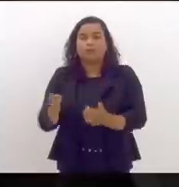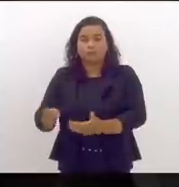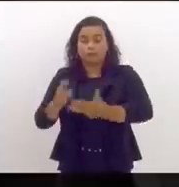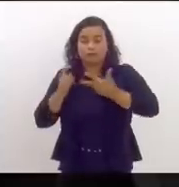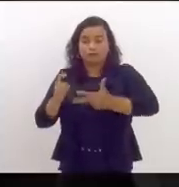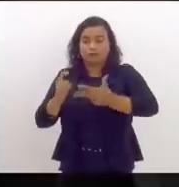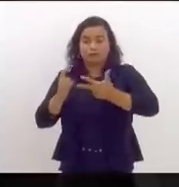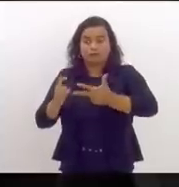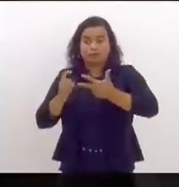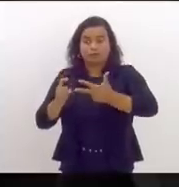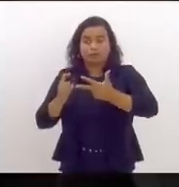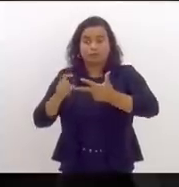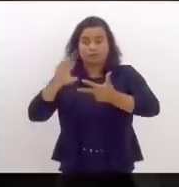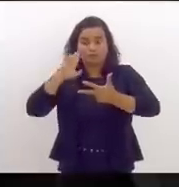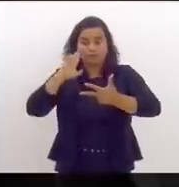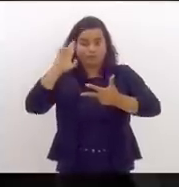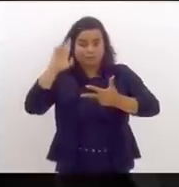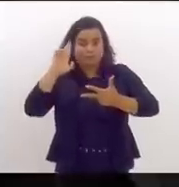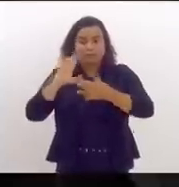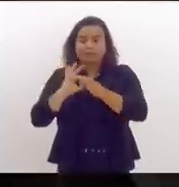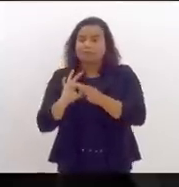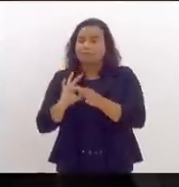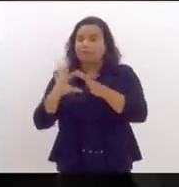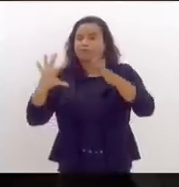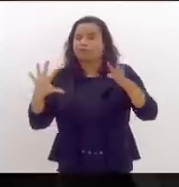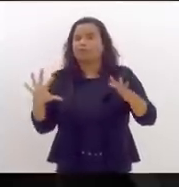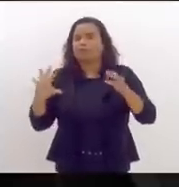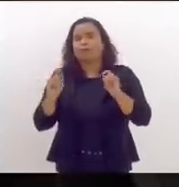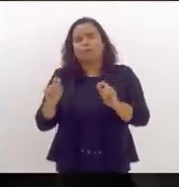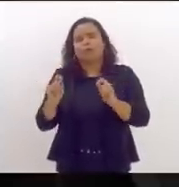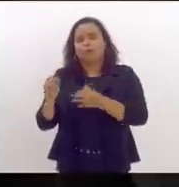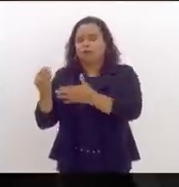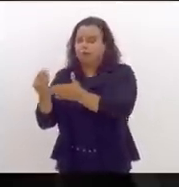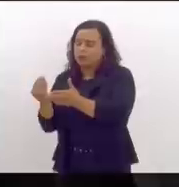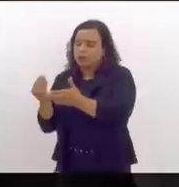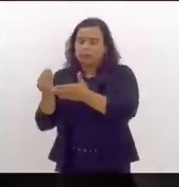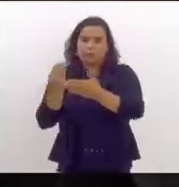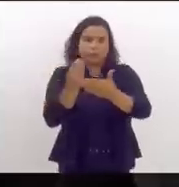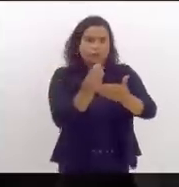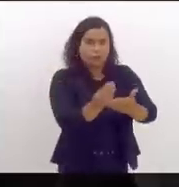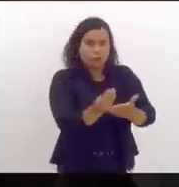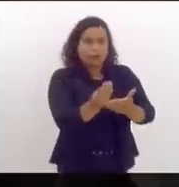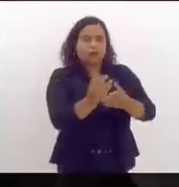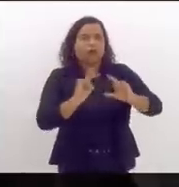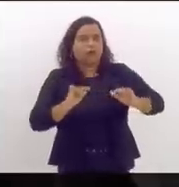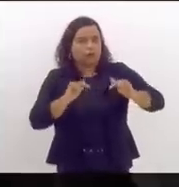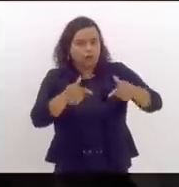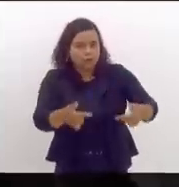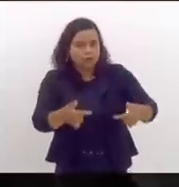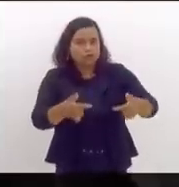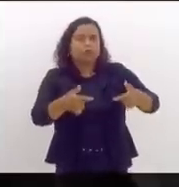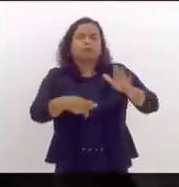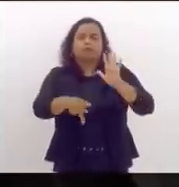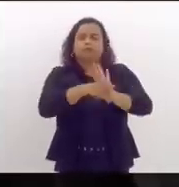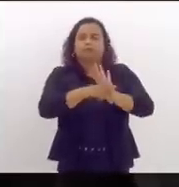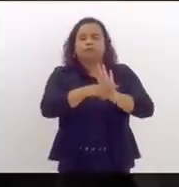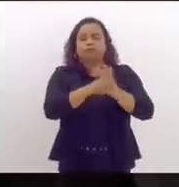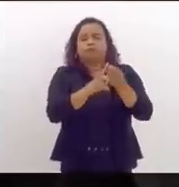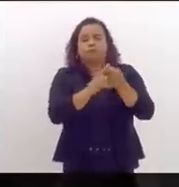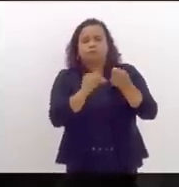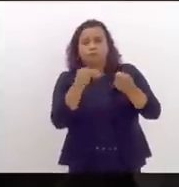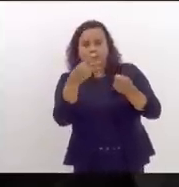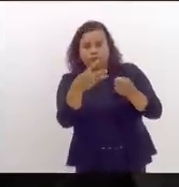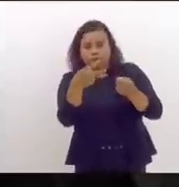executivo autorizado a conceder para efeito do disposto no artigo